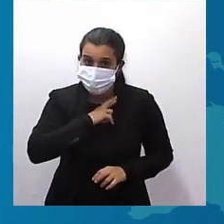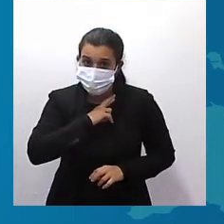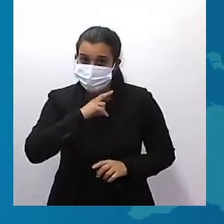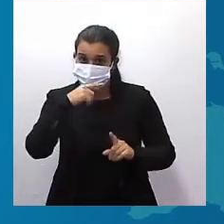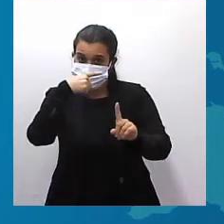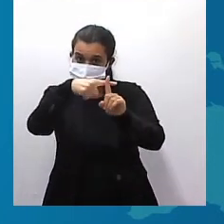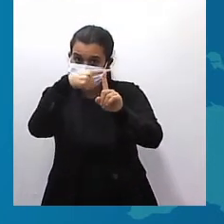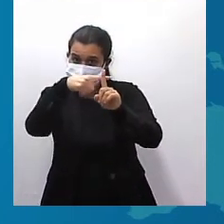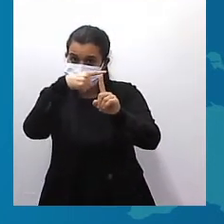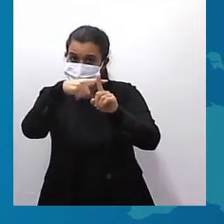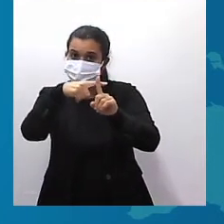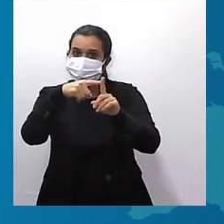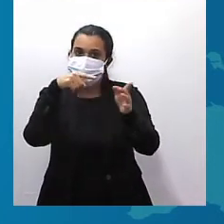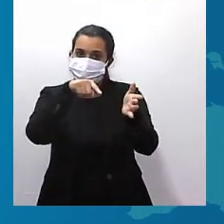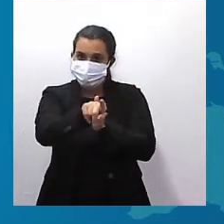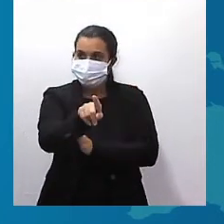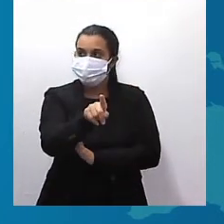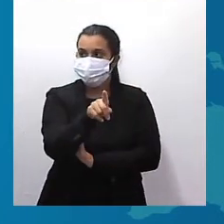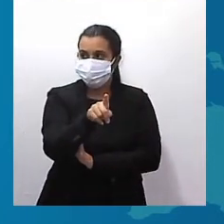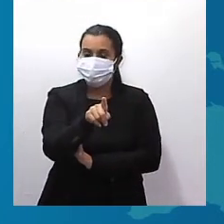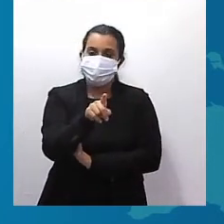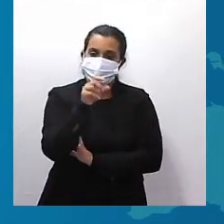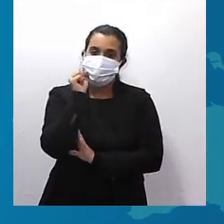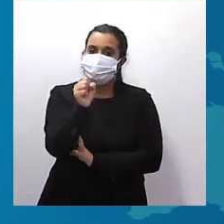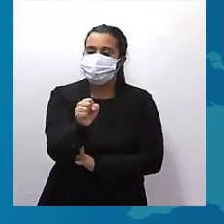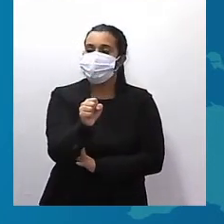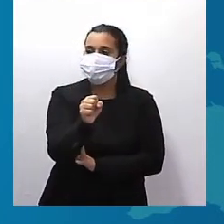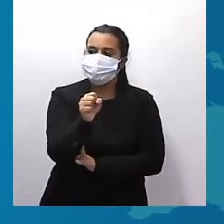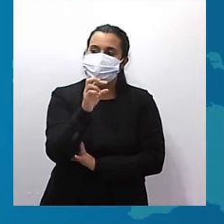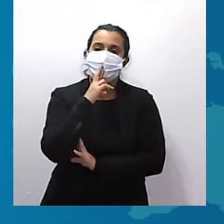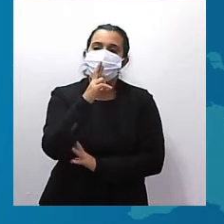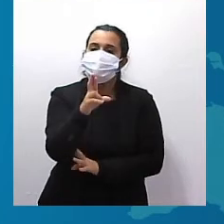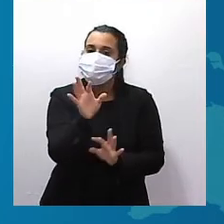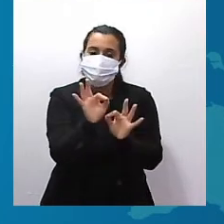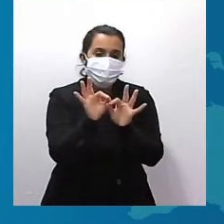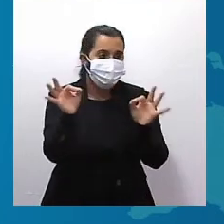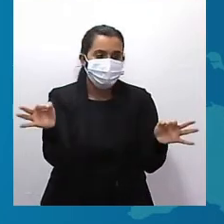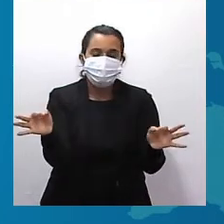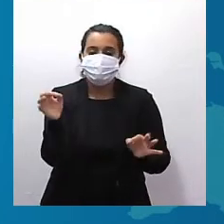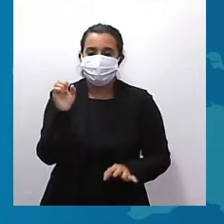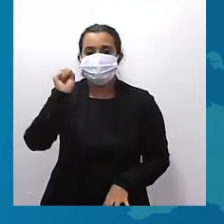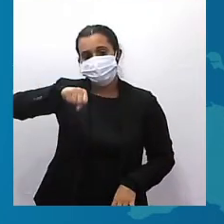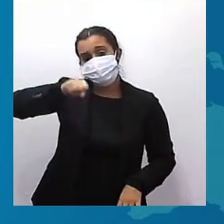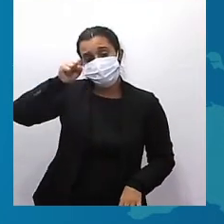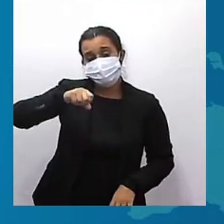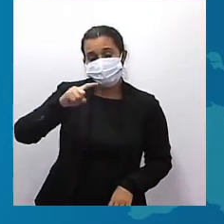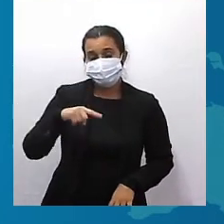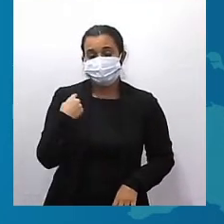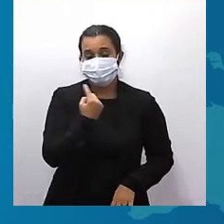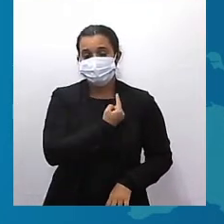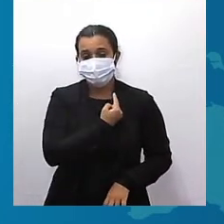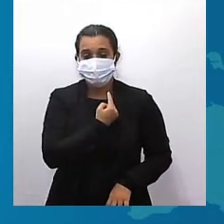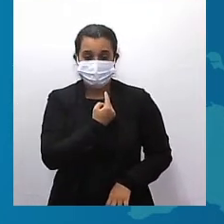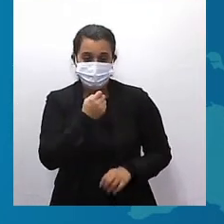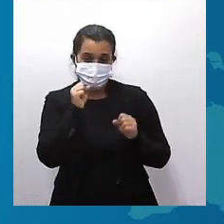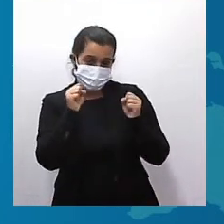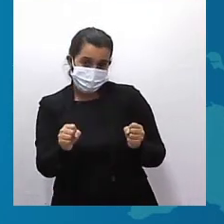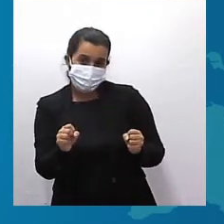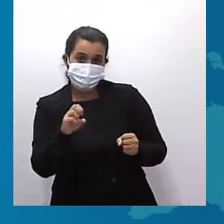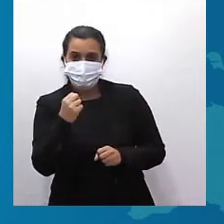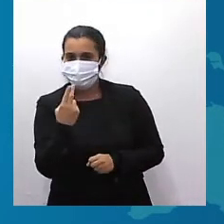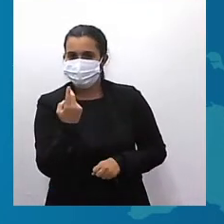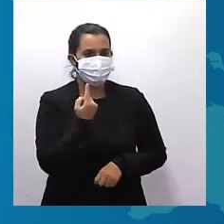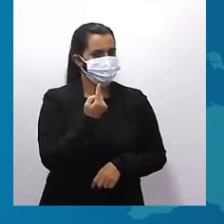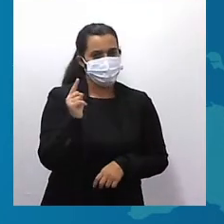positiva para o que é perguntado, eu posso simplesmente responder yes, I can, ou no, I can. E